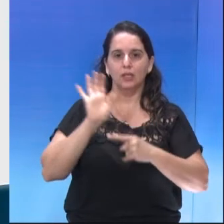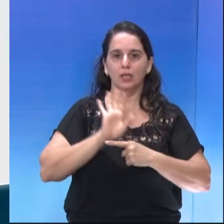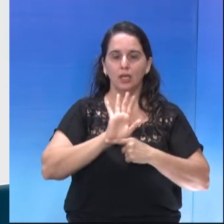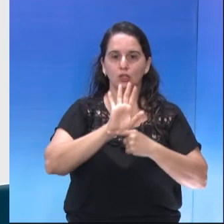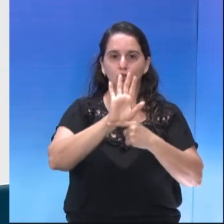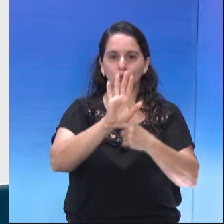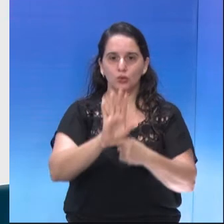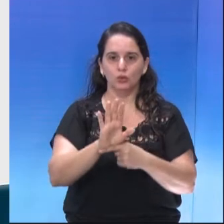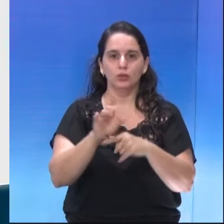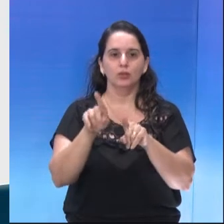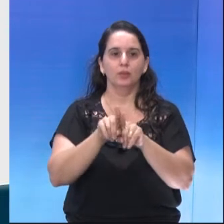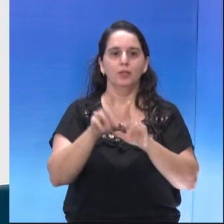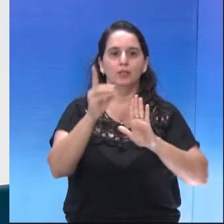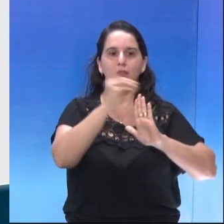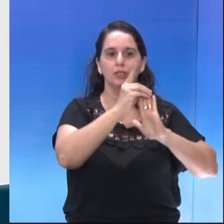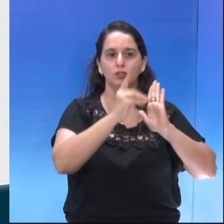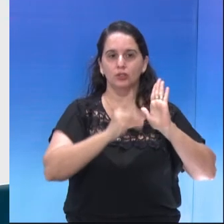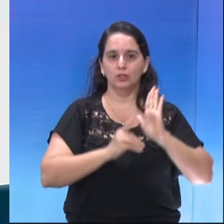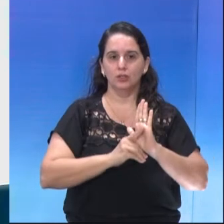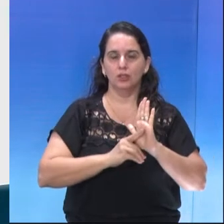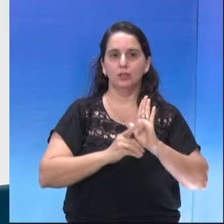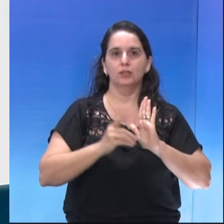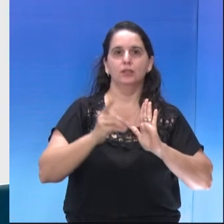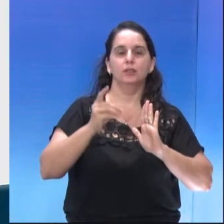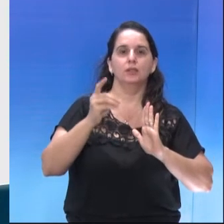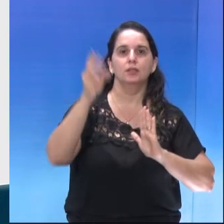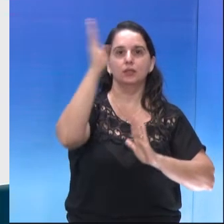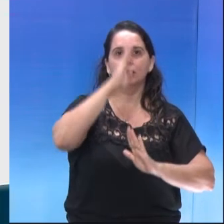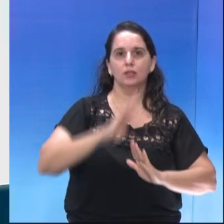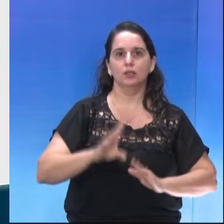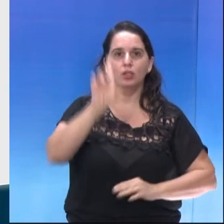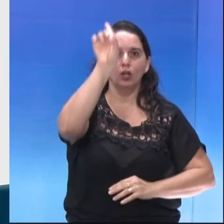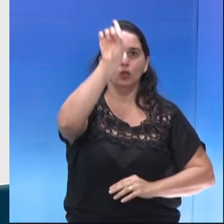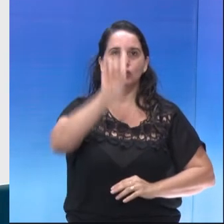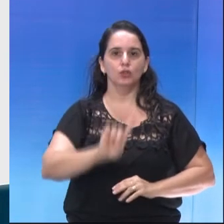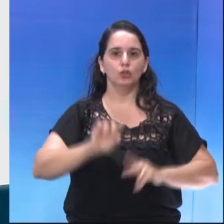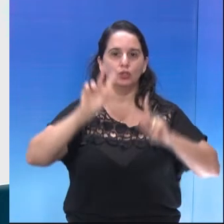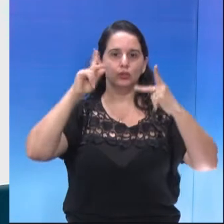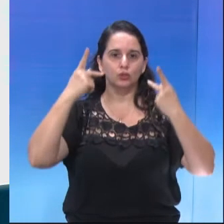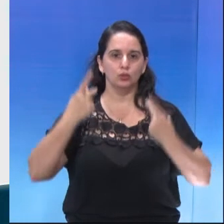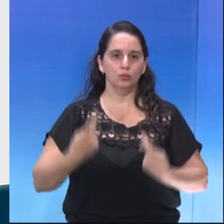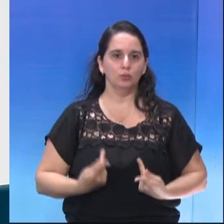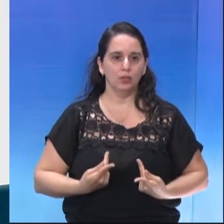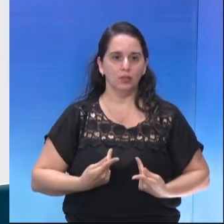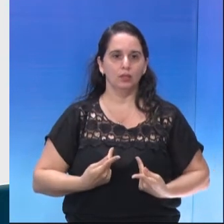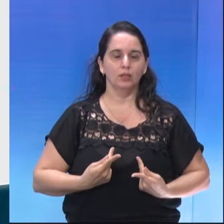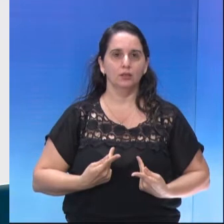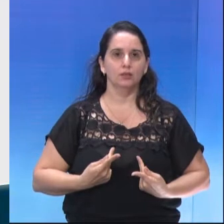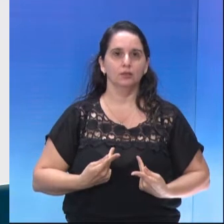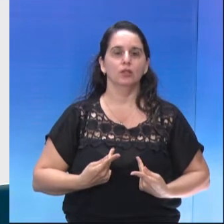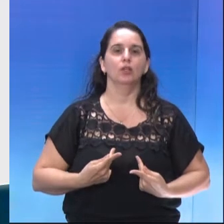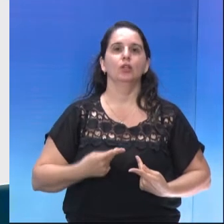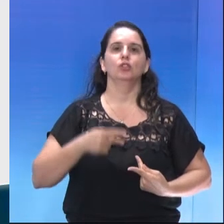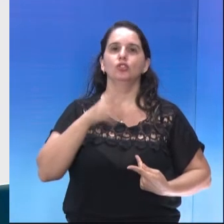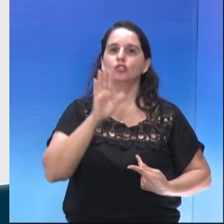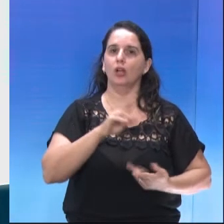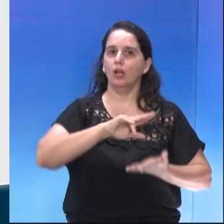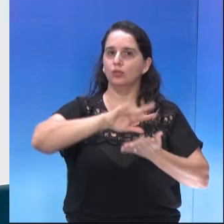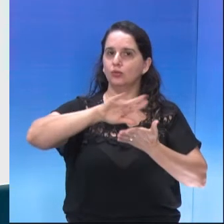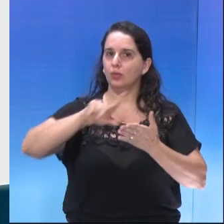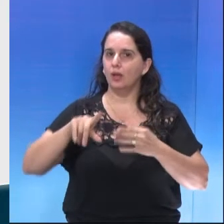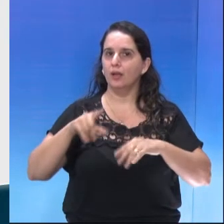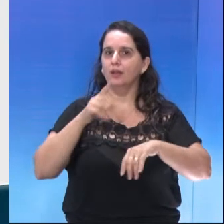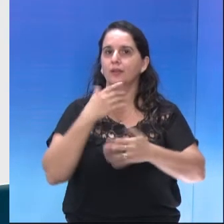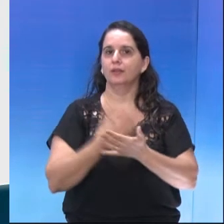intervenção passa pelas diretrizes nacionais para os direitos humanos. Eu estou chamando isso aqui já em vários